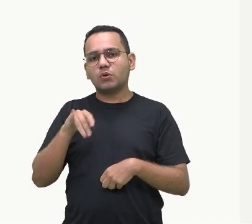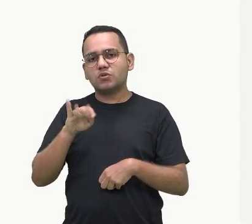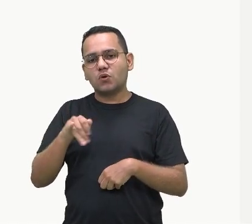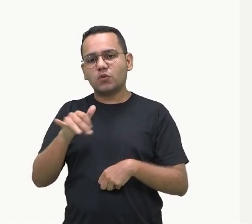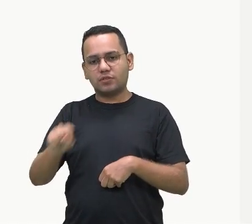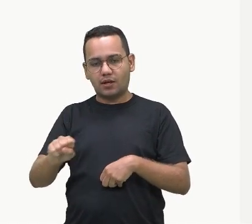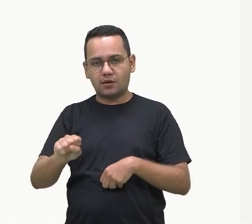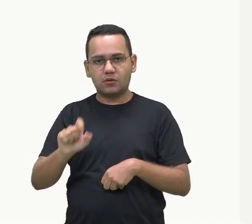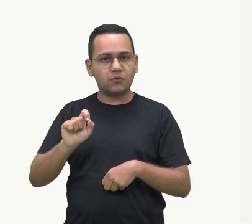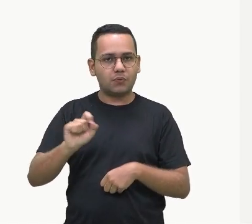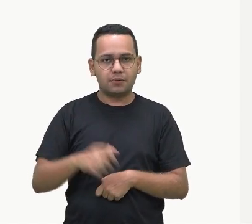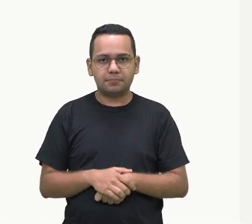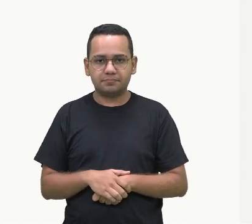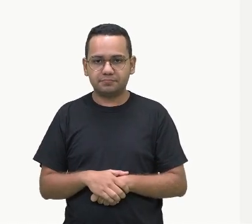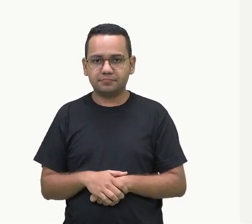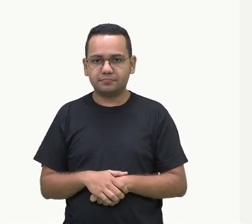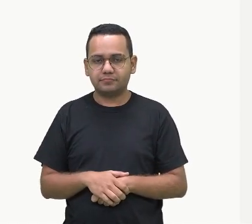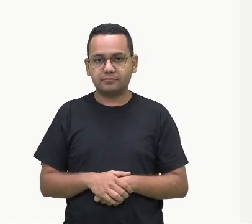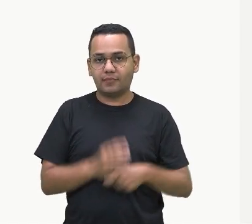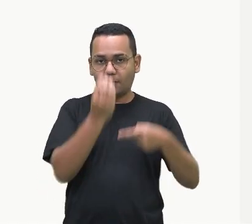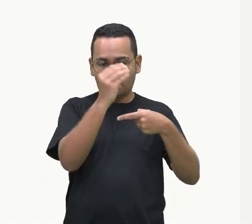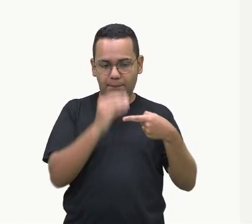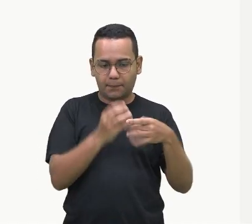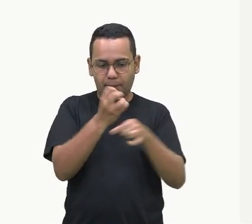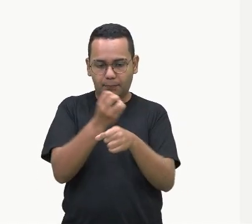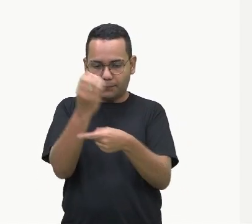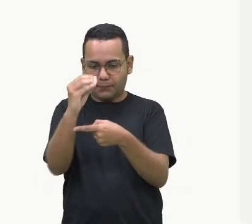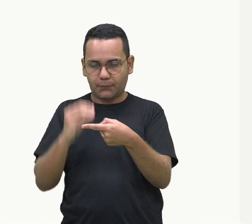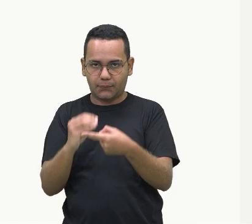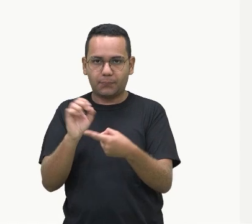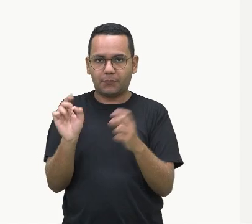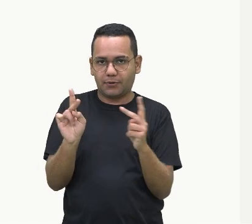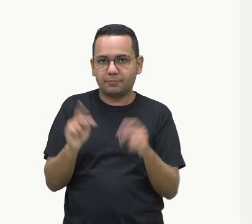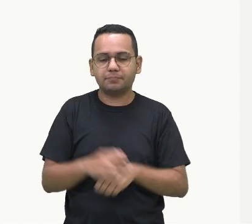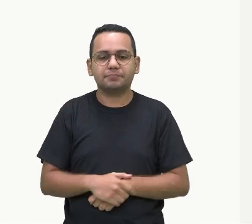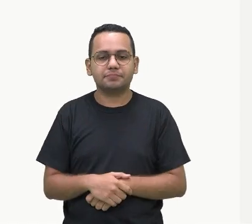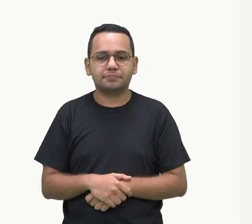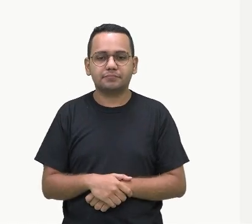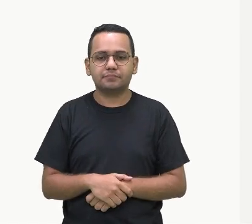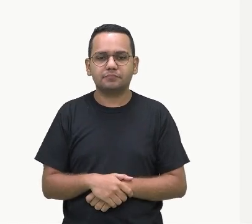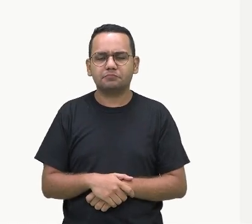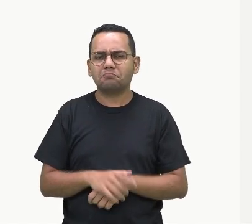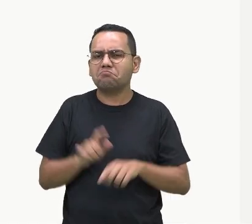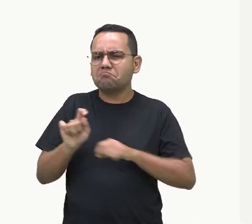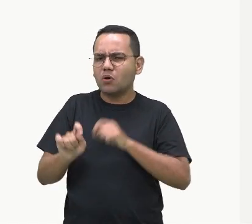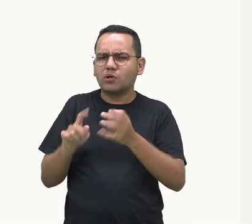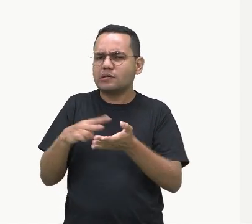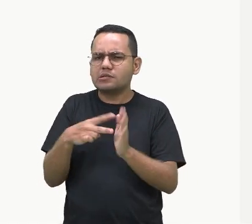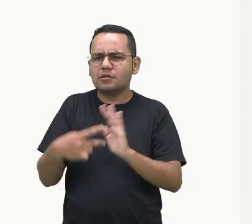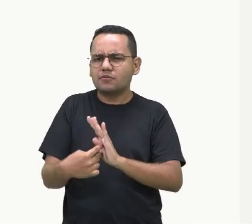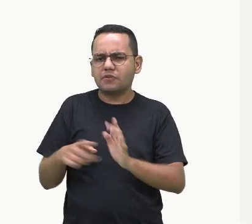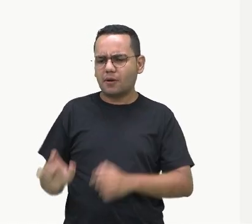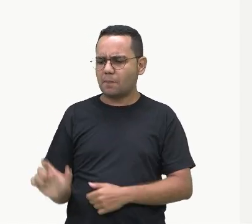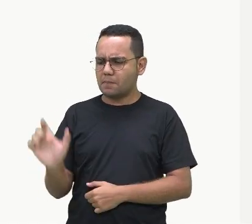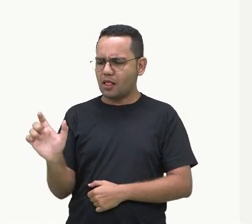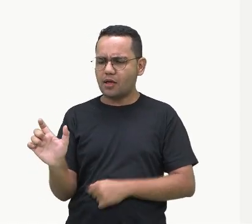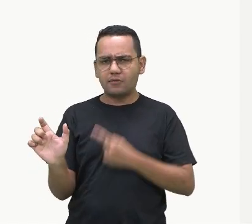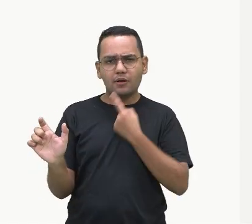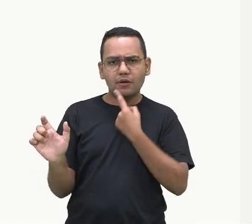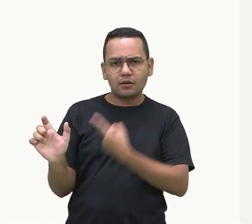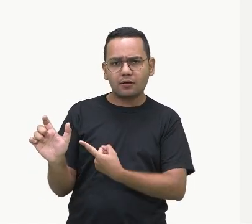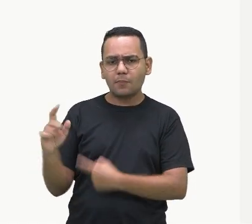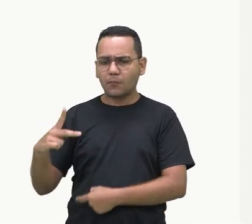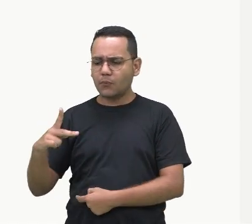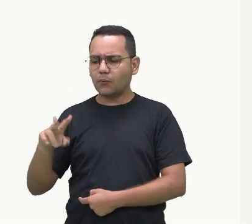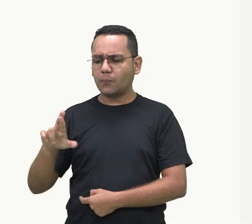é exatamente o que a gente tem no nosso Teorema de Tales. O que que significa ser proporcional? Ó, a